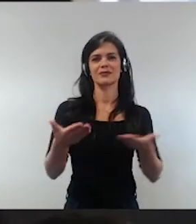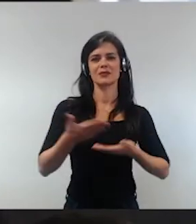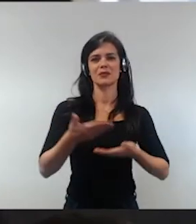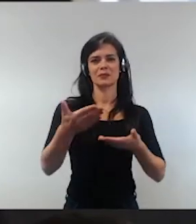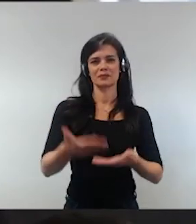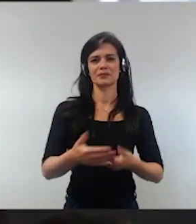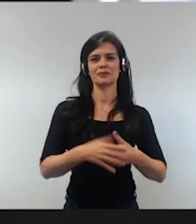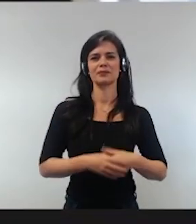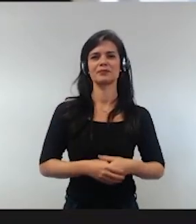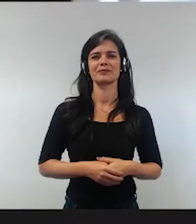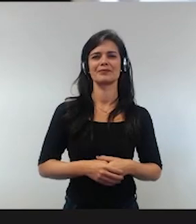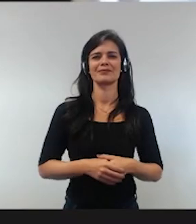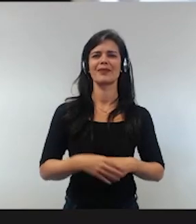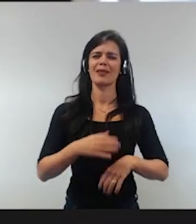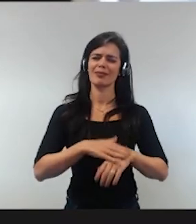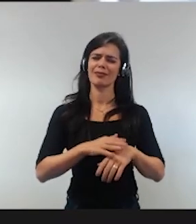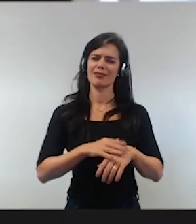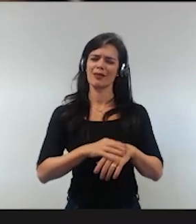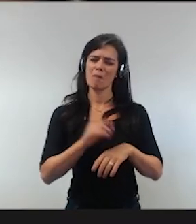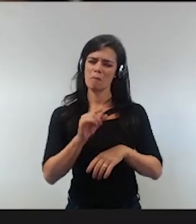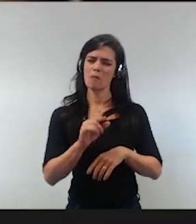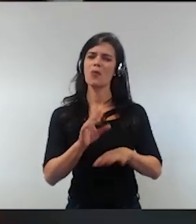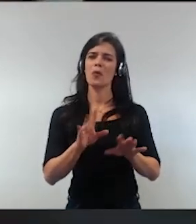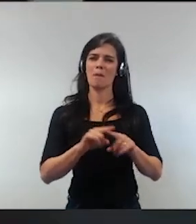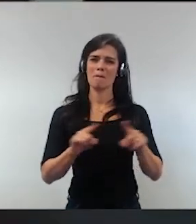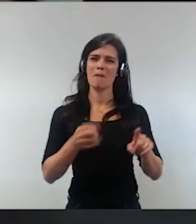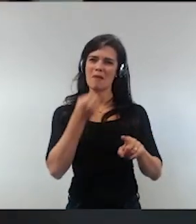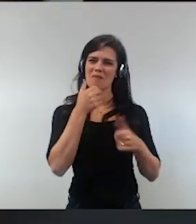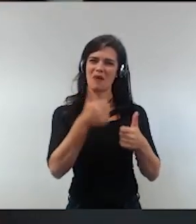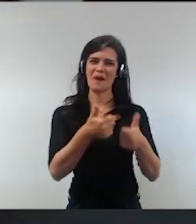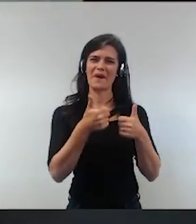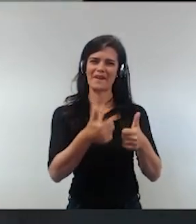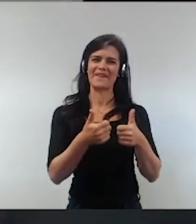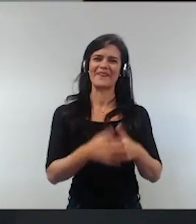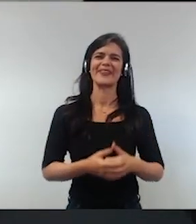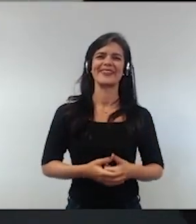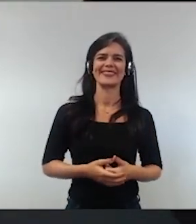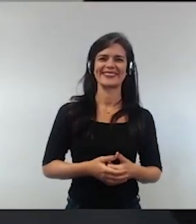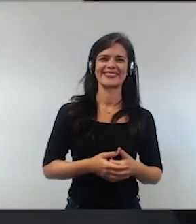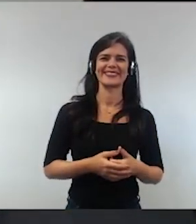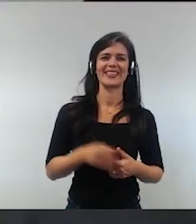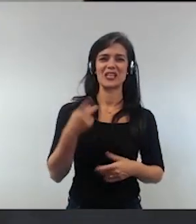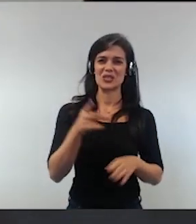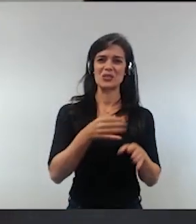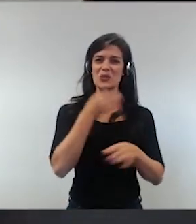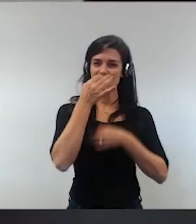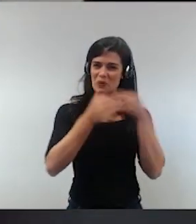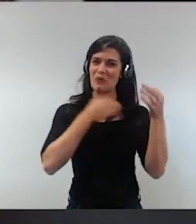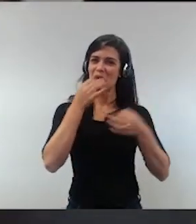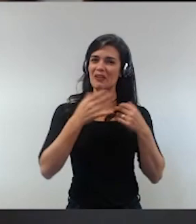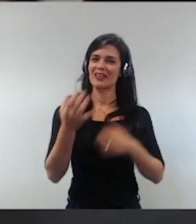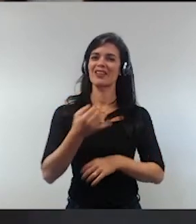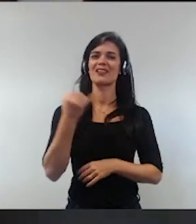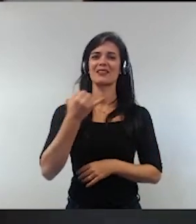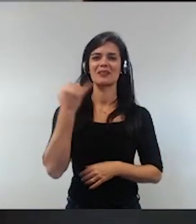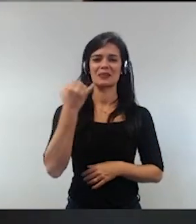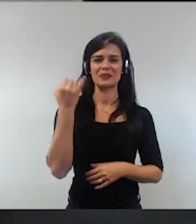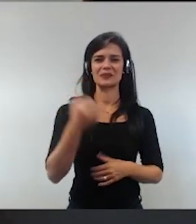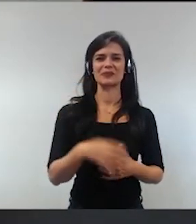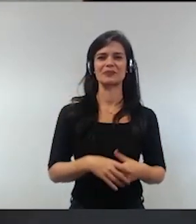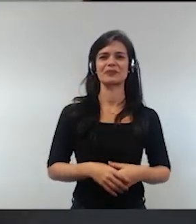convite. Passou um pouquinho do tempo, mas valeu a pena. As suas indicações foram muito